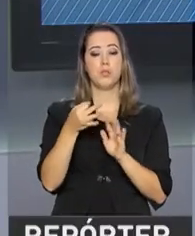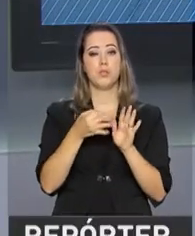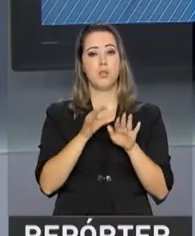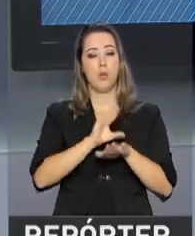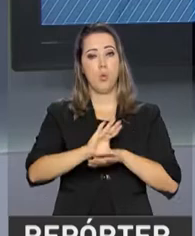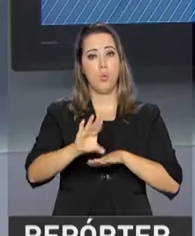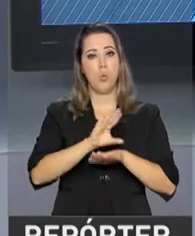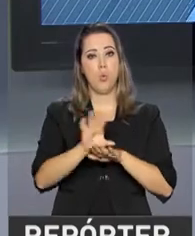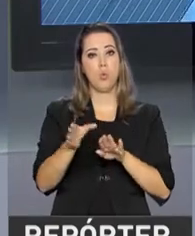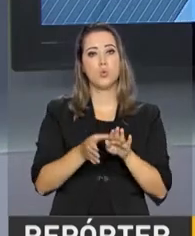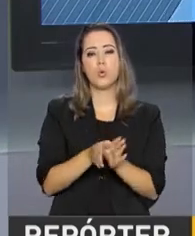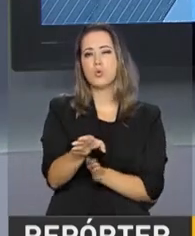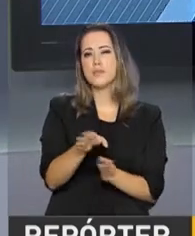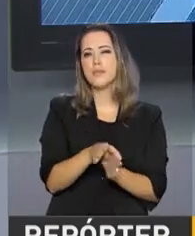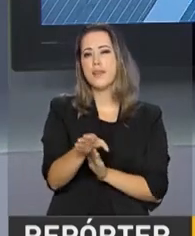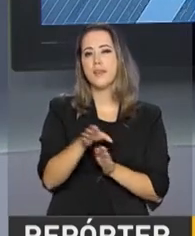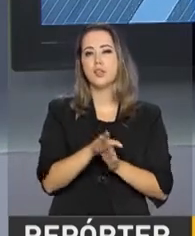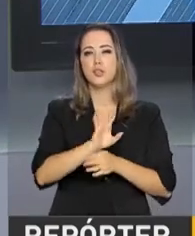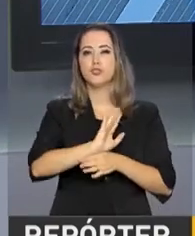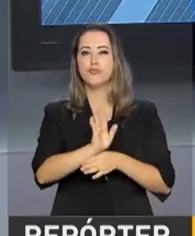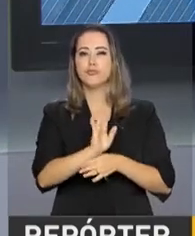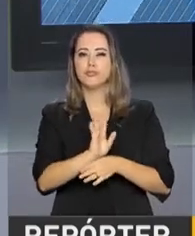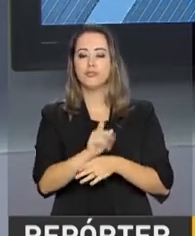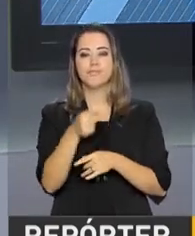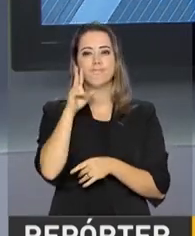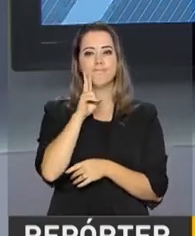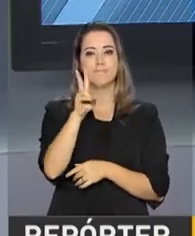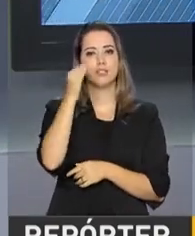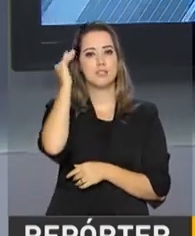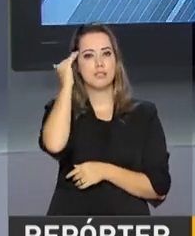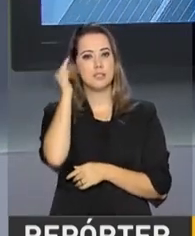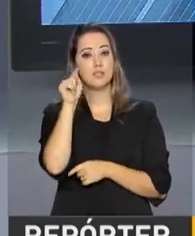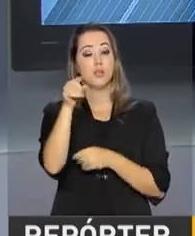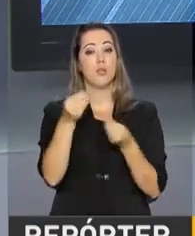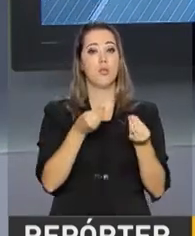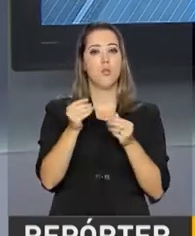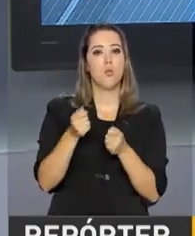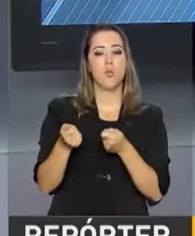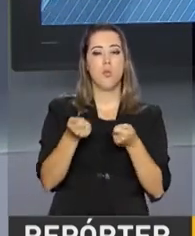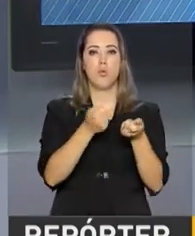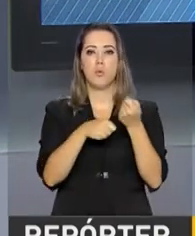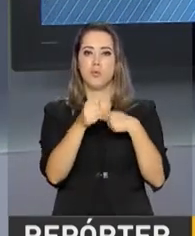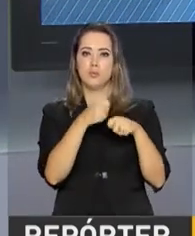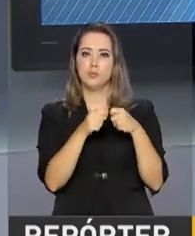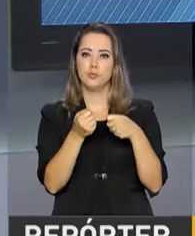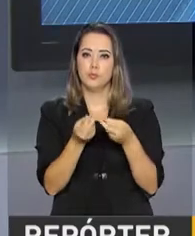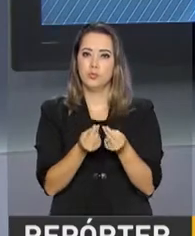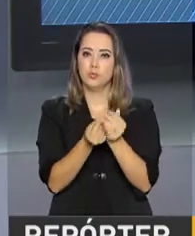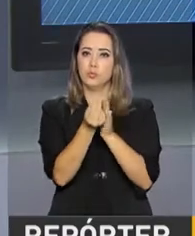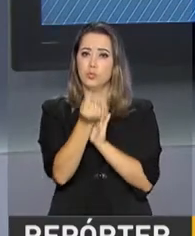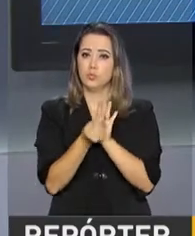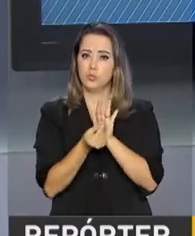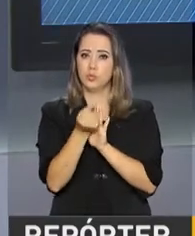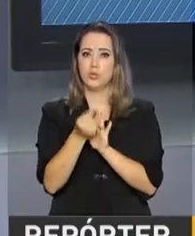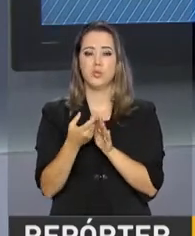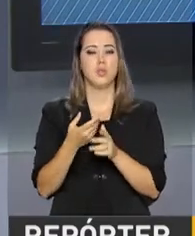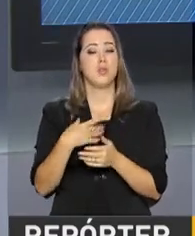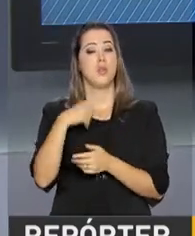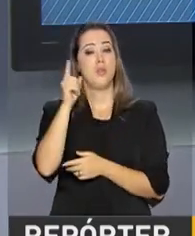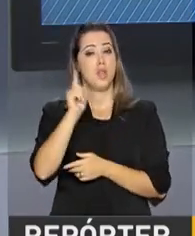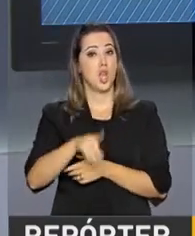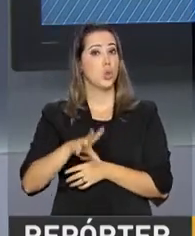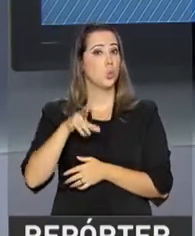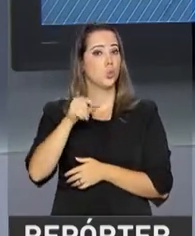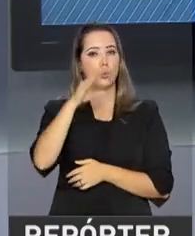cursos vídeos e muito material para ajudar a conseguir esse tão esperado equilíbrio das contas e você não gasta nada para aprender